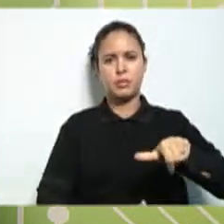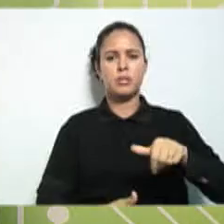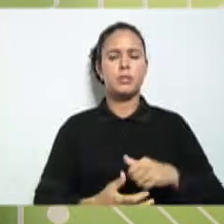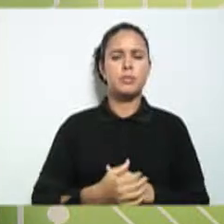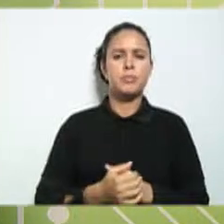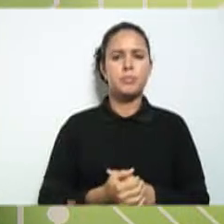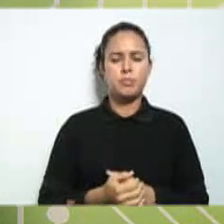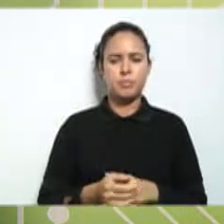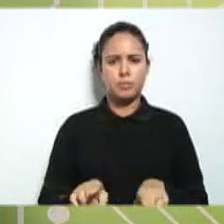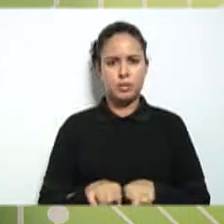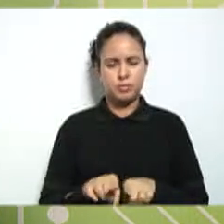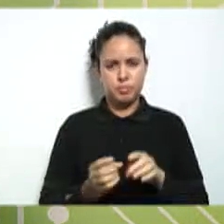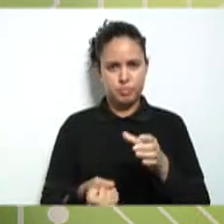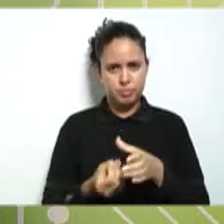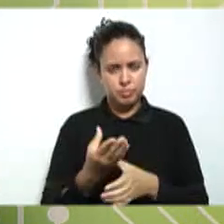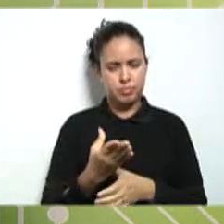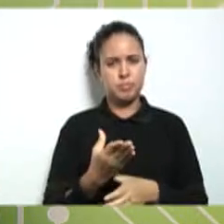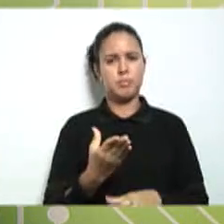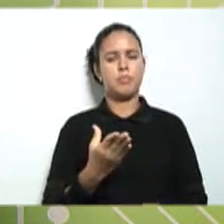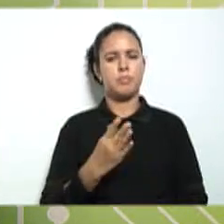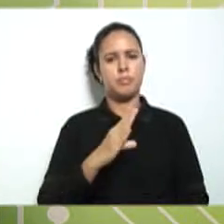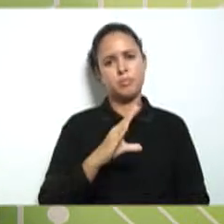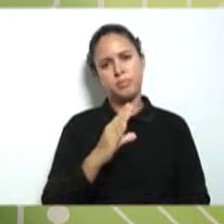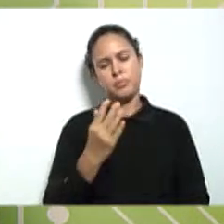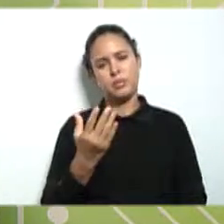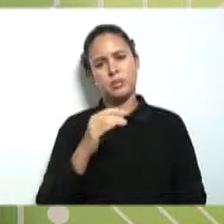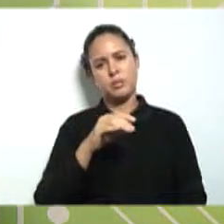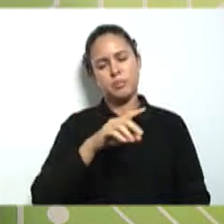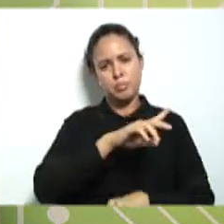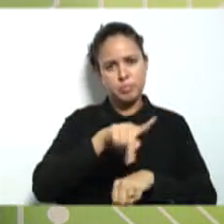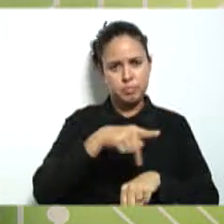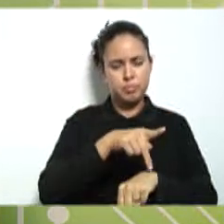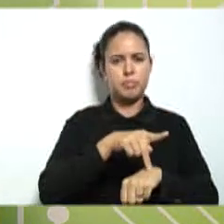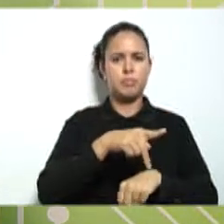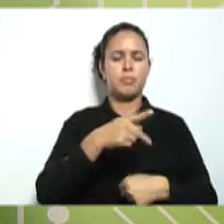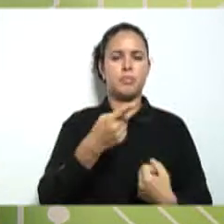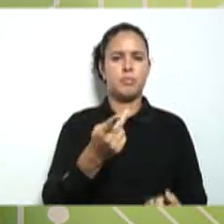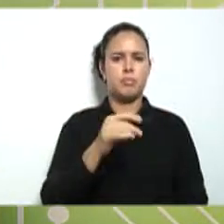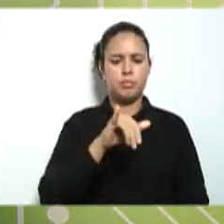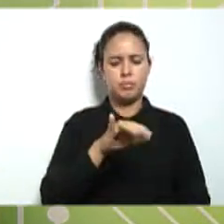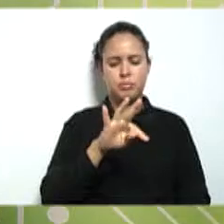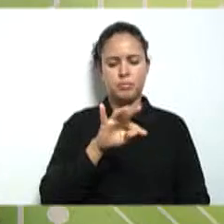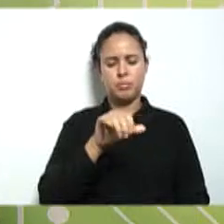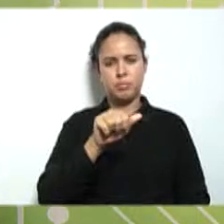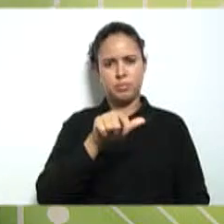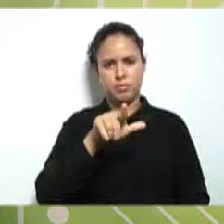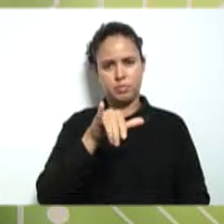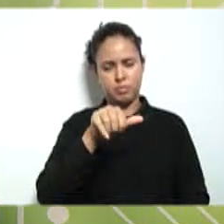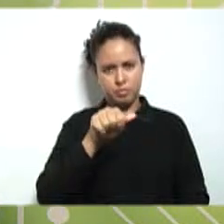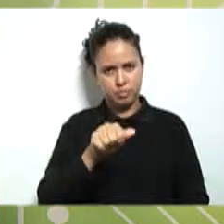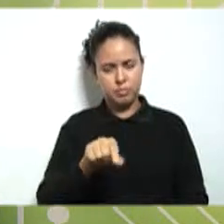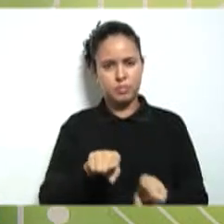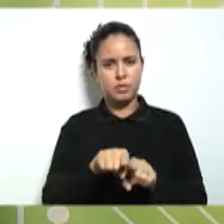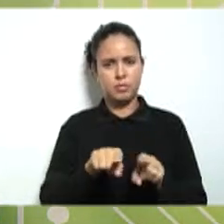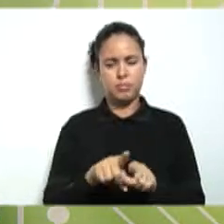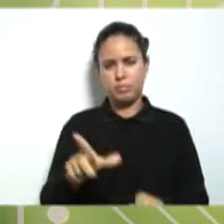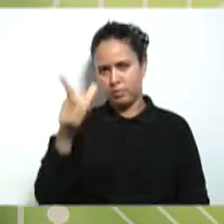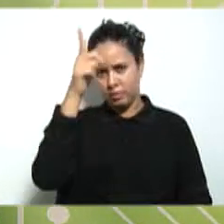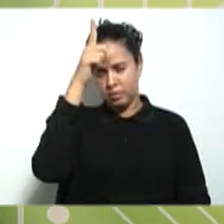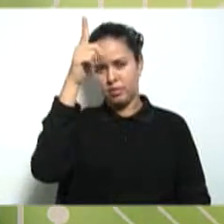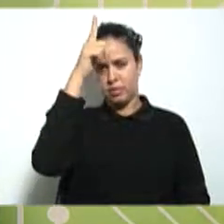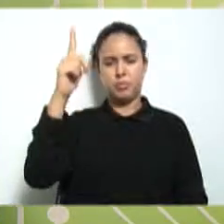coisas que acontece é o surgimento de muitas cooperativas na Itália, na Alemanha, na Inglaterra e em alguns outros países. Quando a gente vai receber